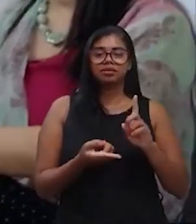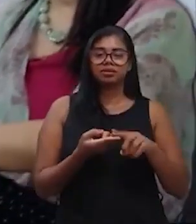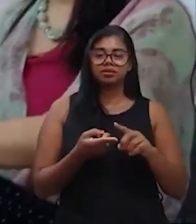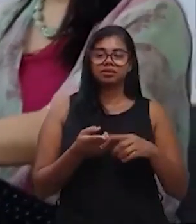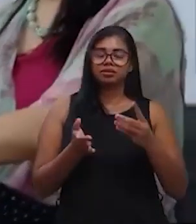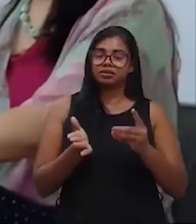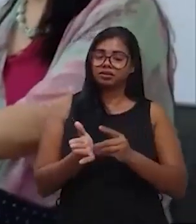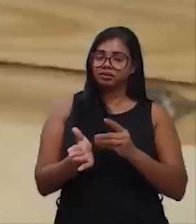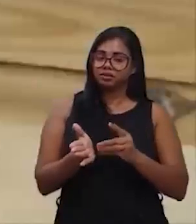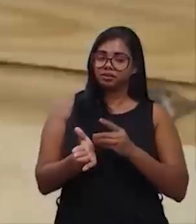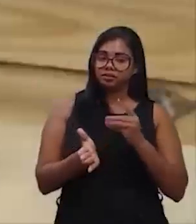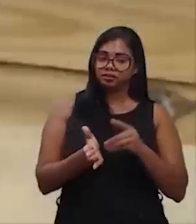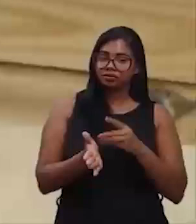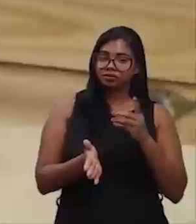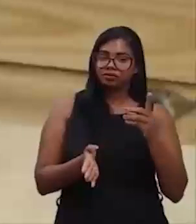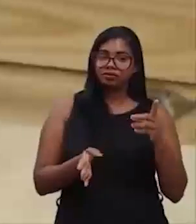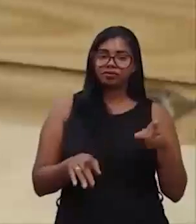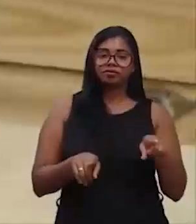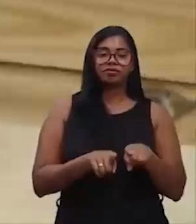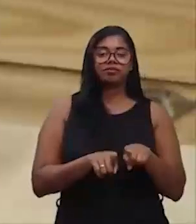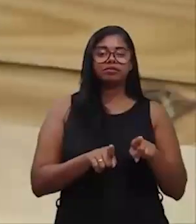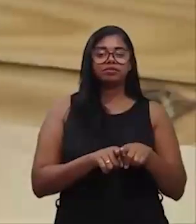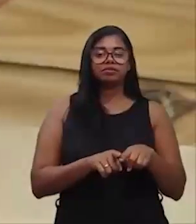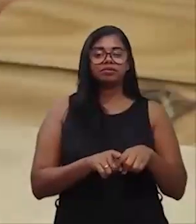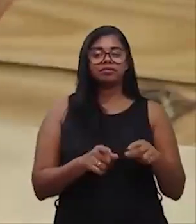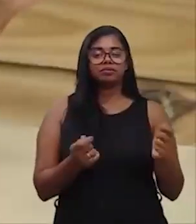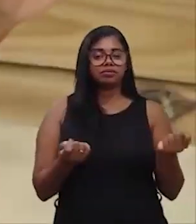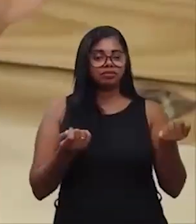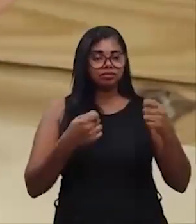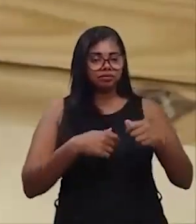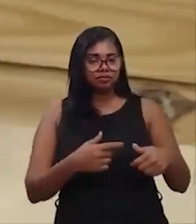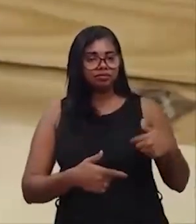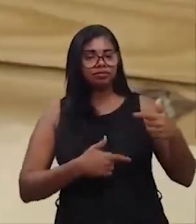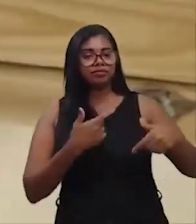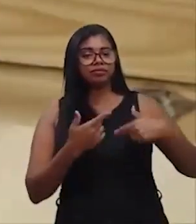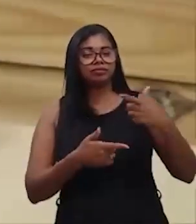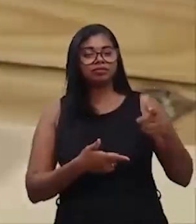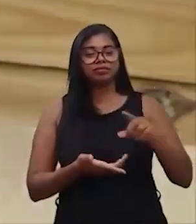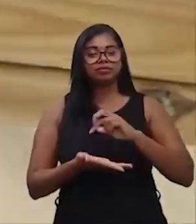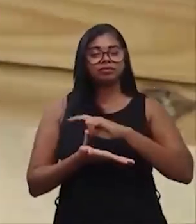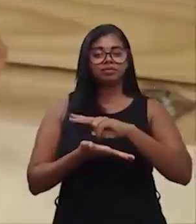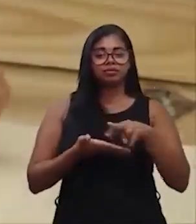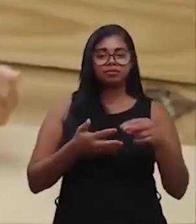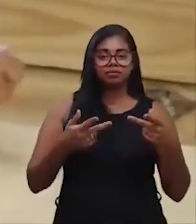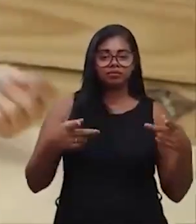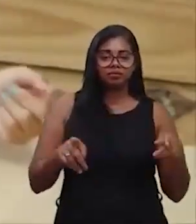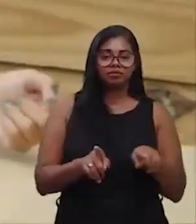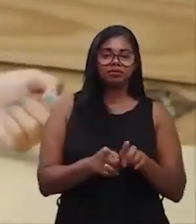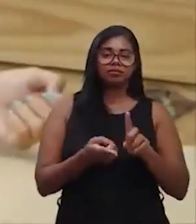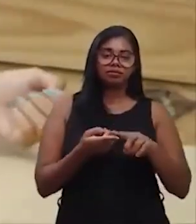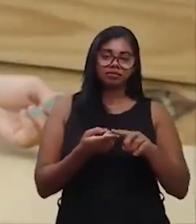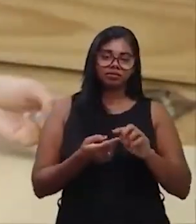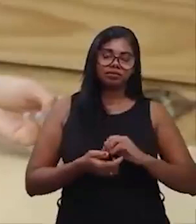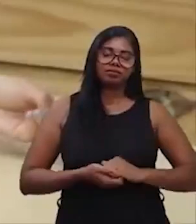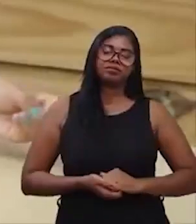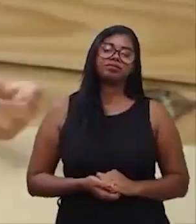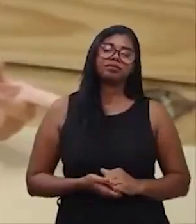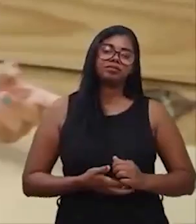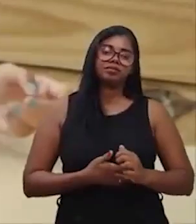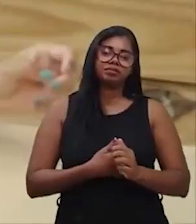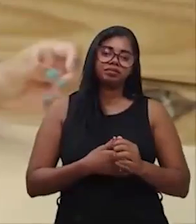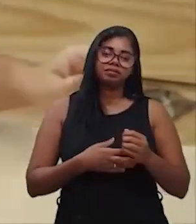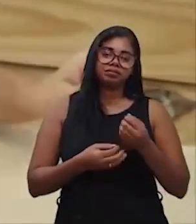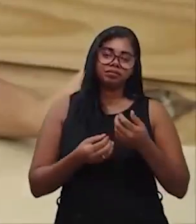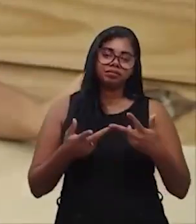Como o design também tem essa possibilidade da gente trabalhar vários outros elementos, né? Isso é massa.